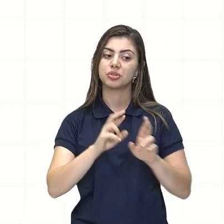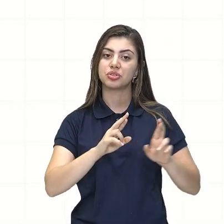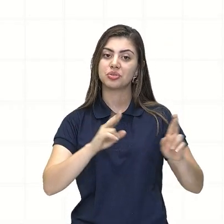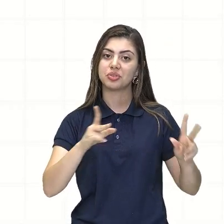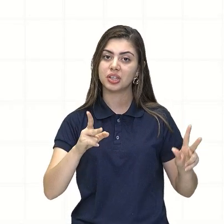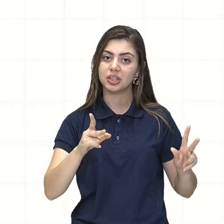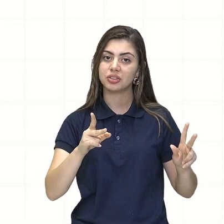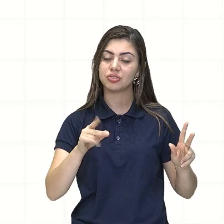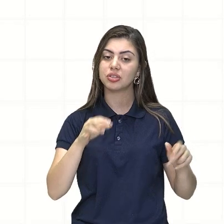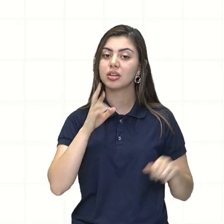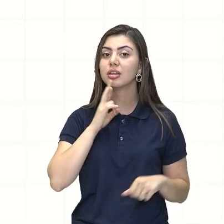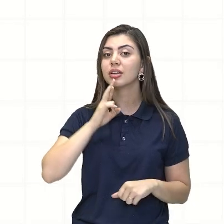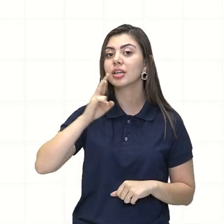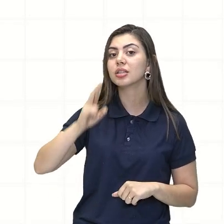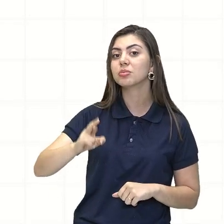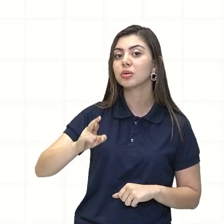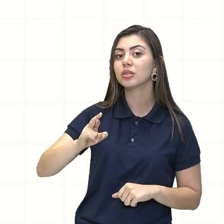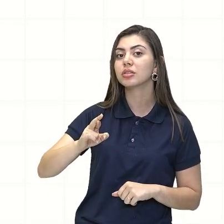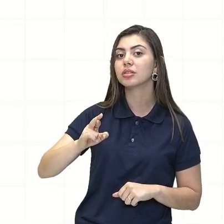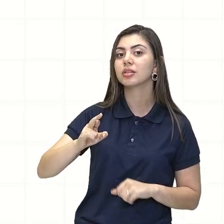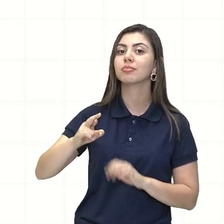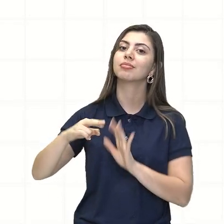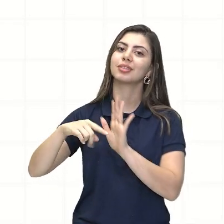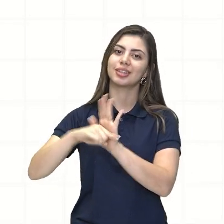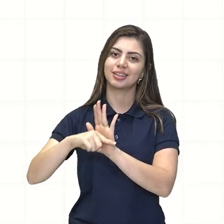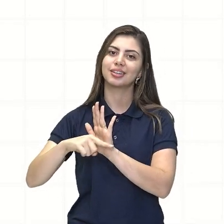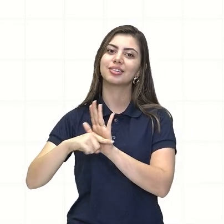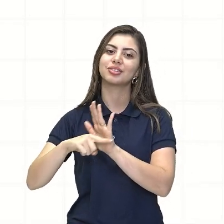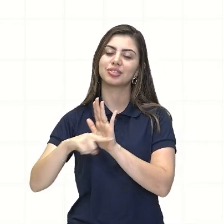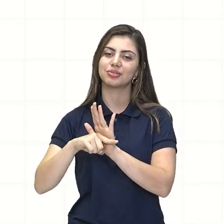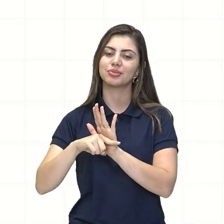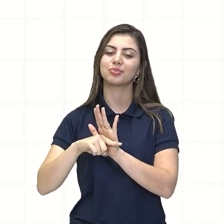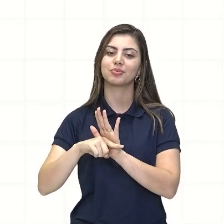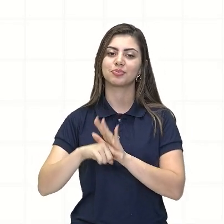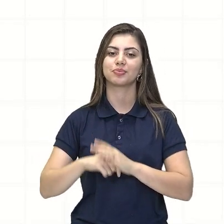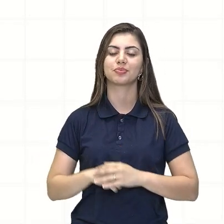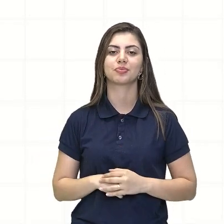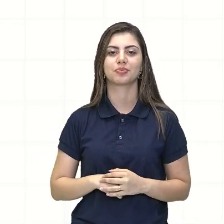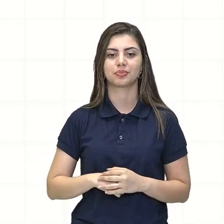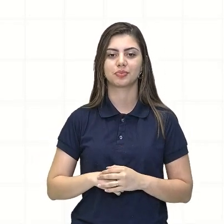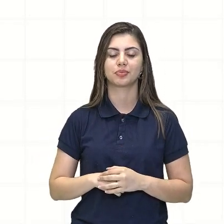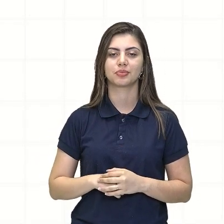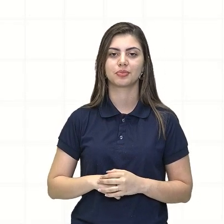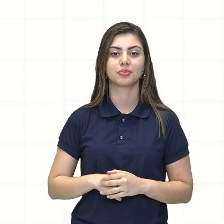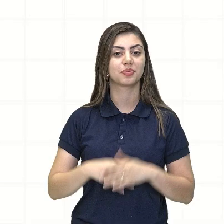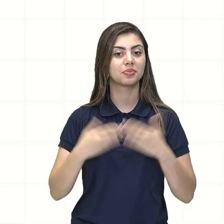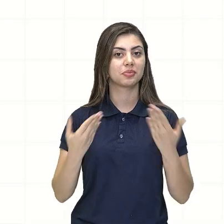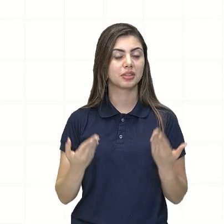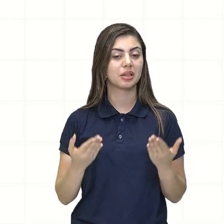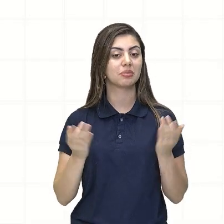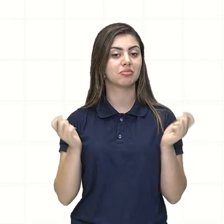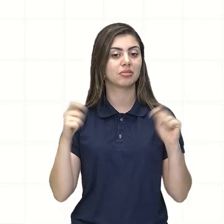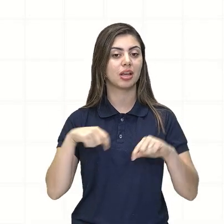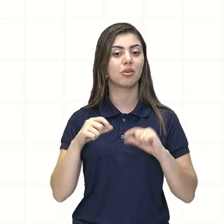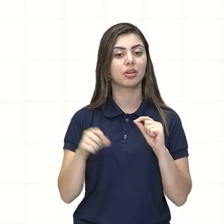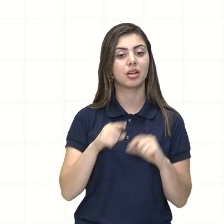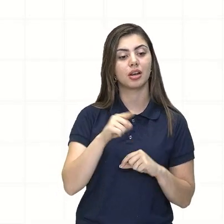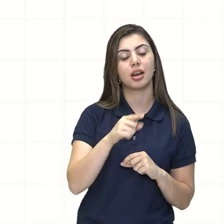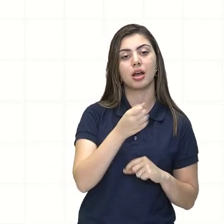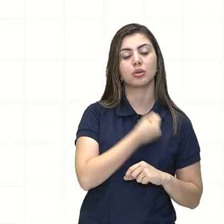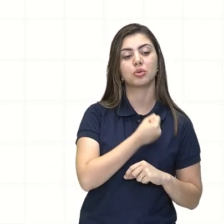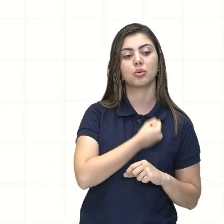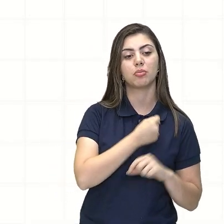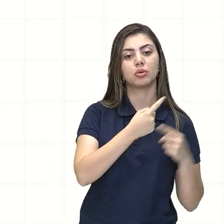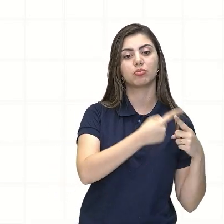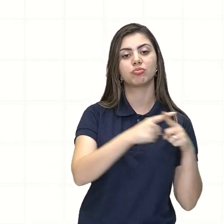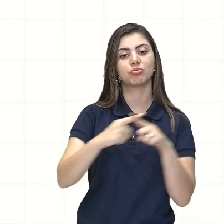diferentes, meu resultado é negativo, tá? Então eu posso só multiplicar os meus números que o